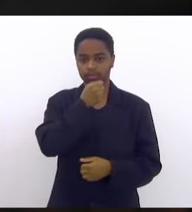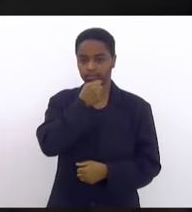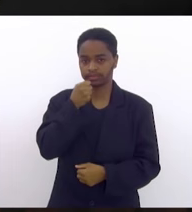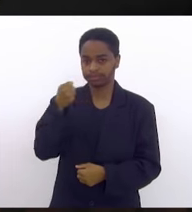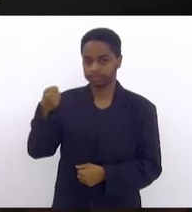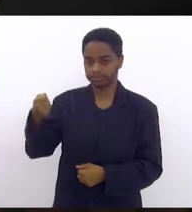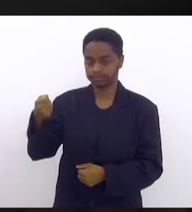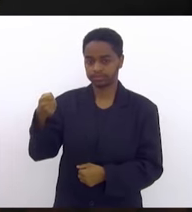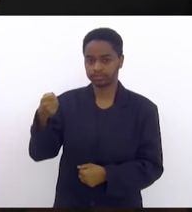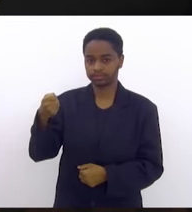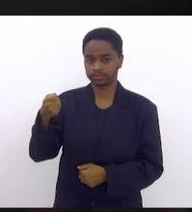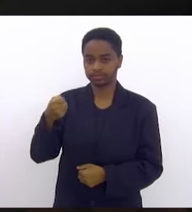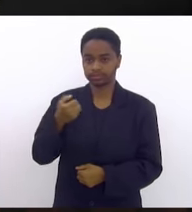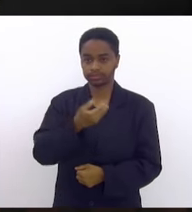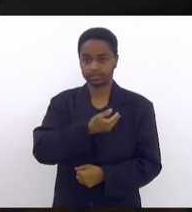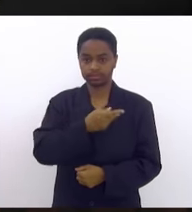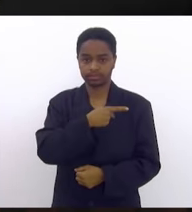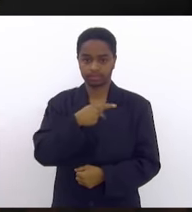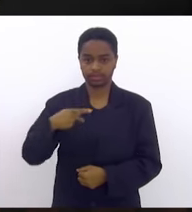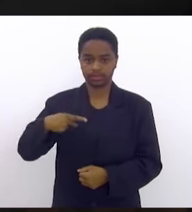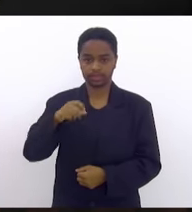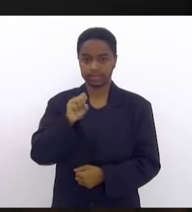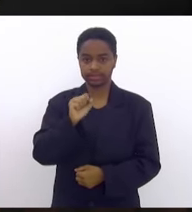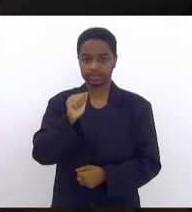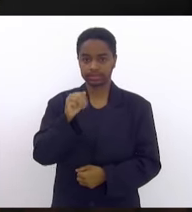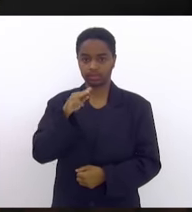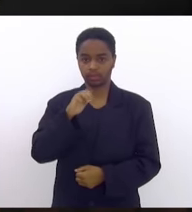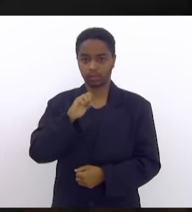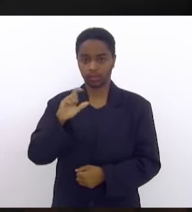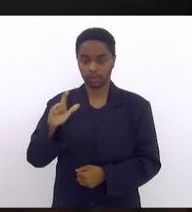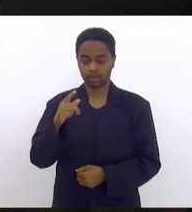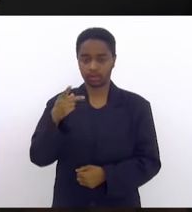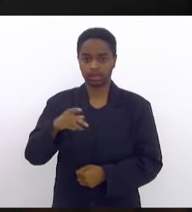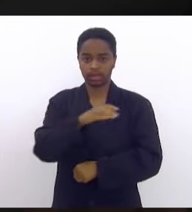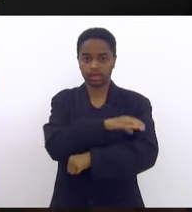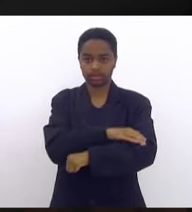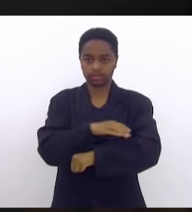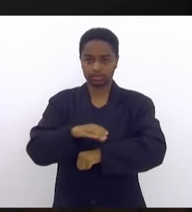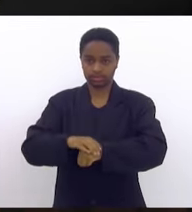nosso amigo pastor Samuel,